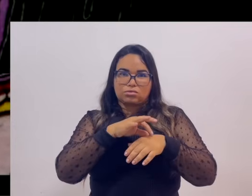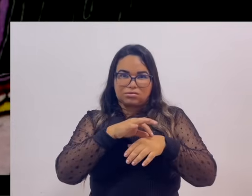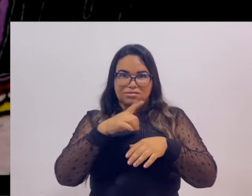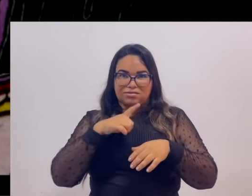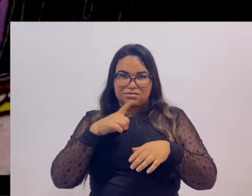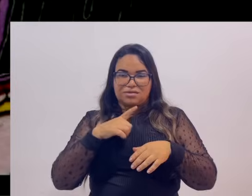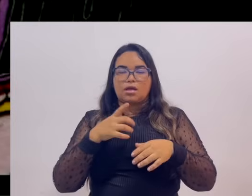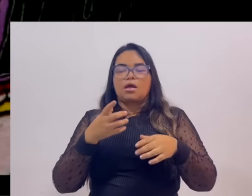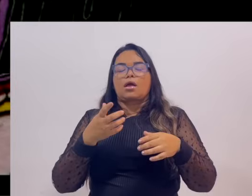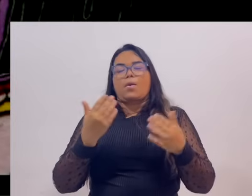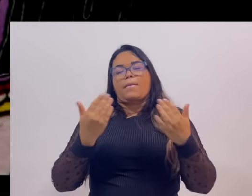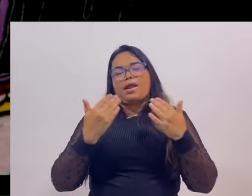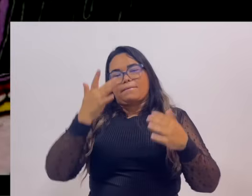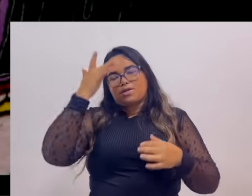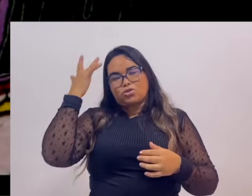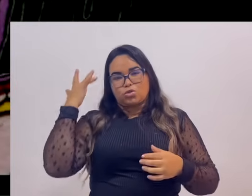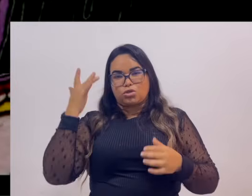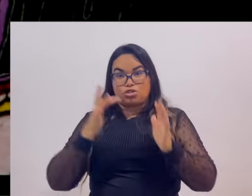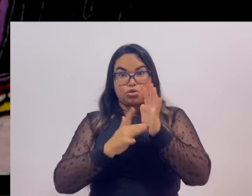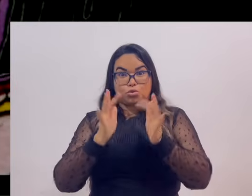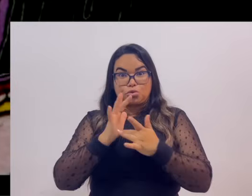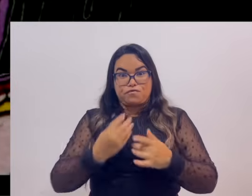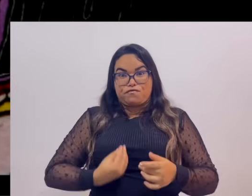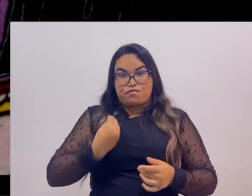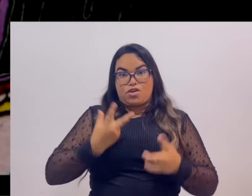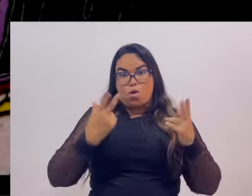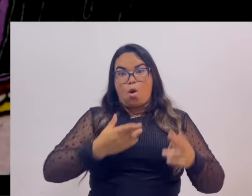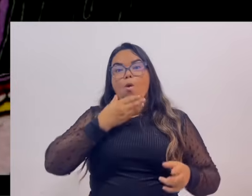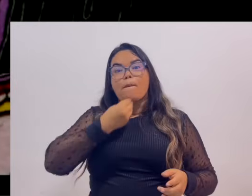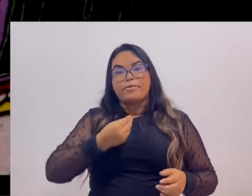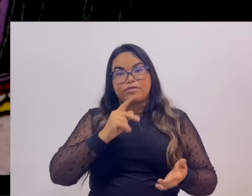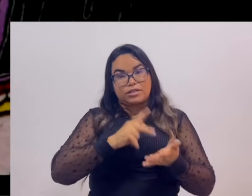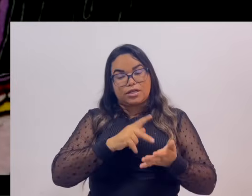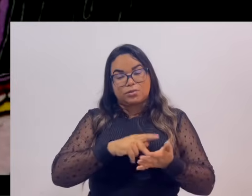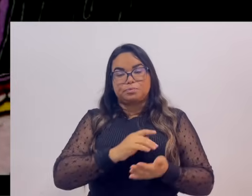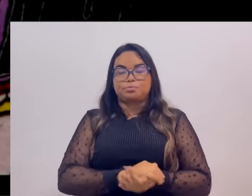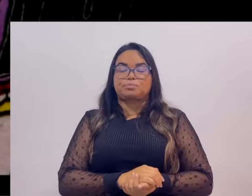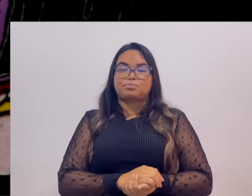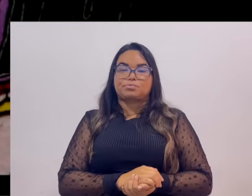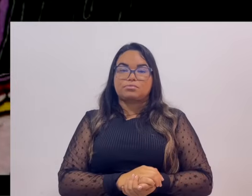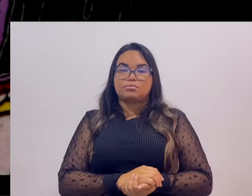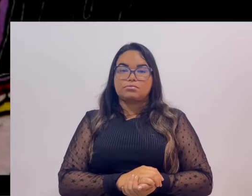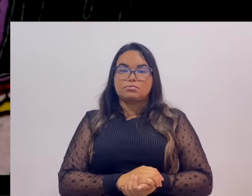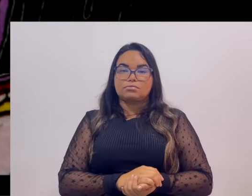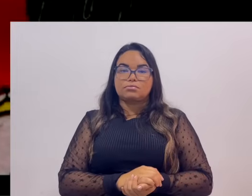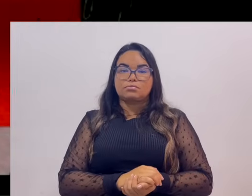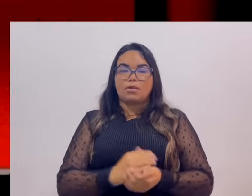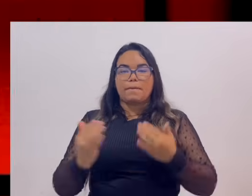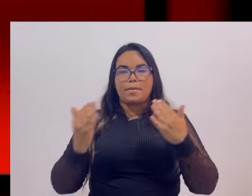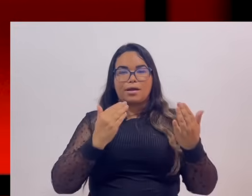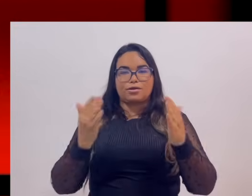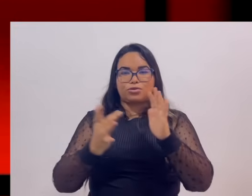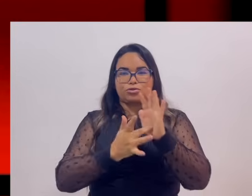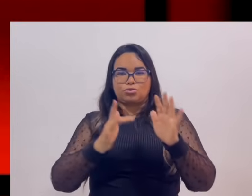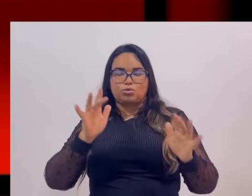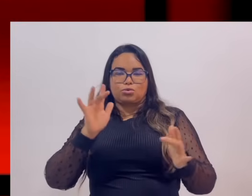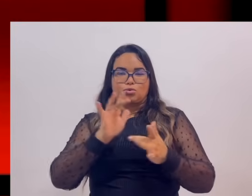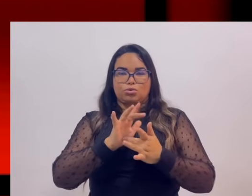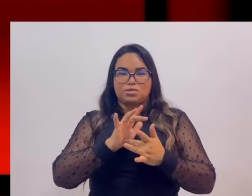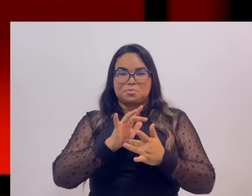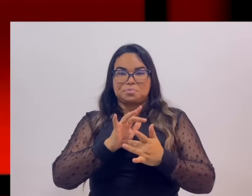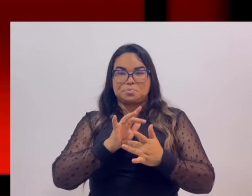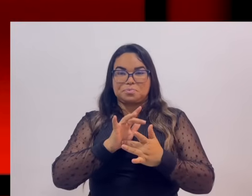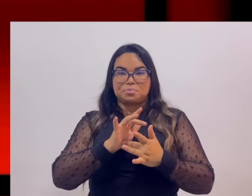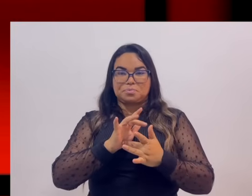representa a humanidade de Cristo em seguida você tem as cores que estão associadas com as portas portanto